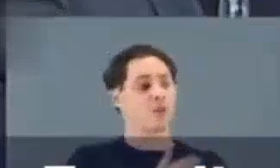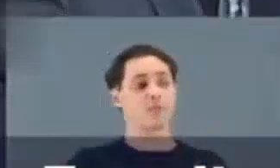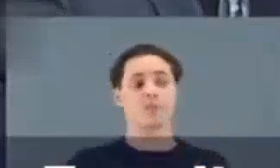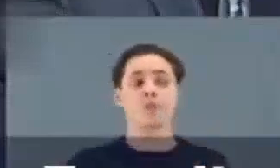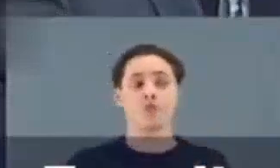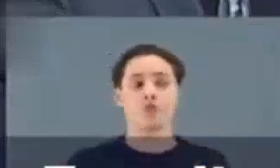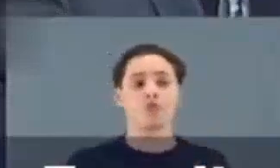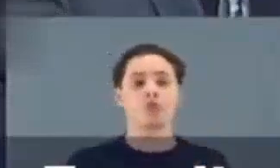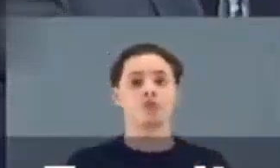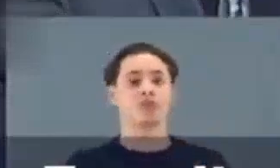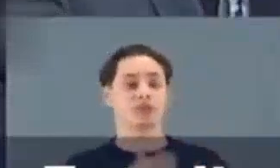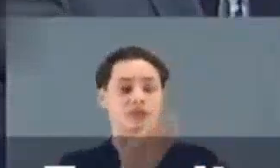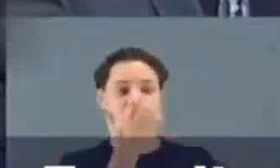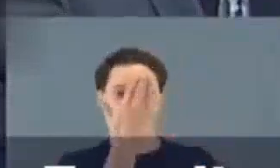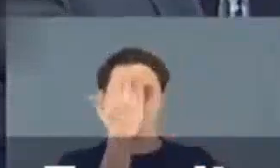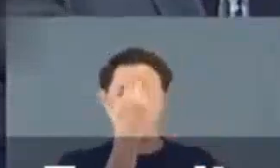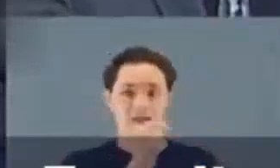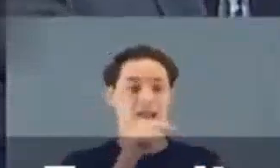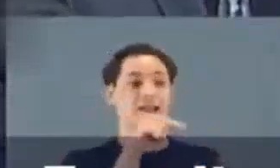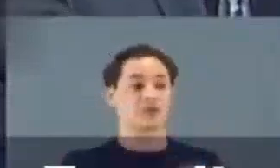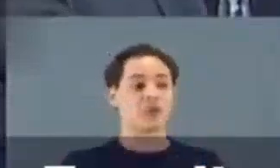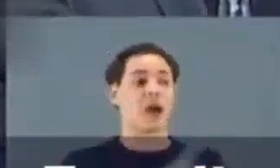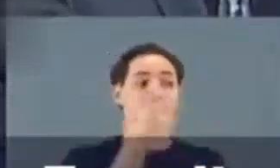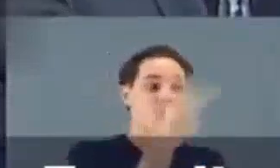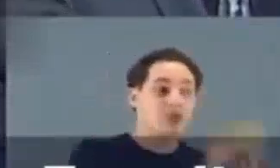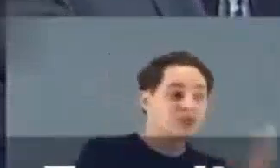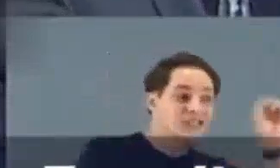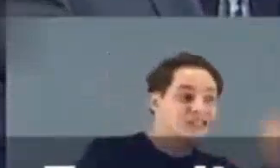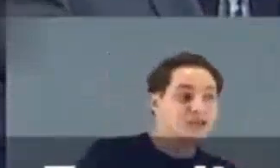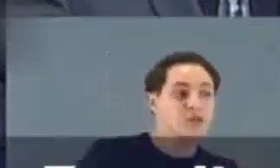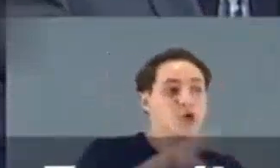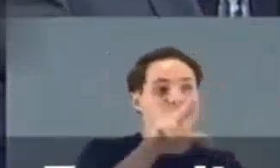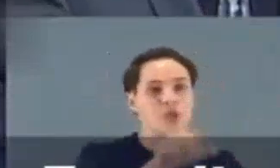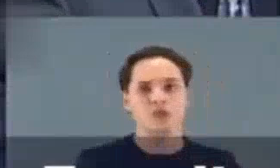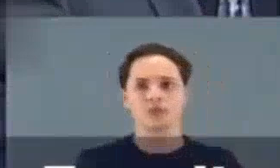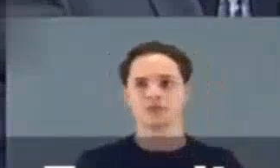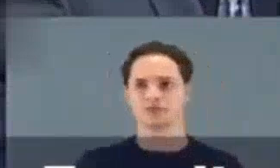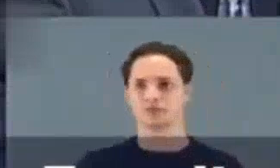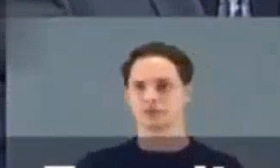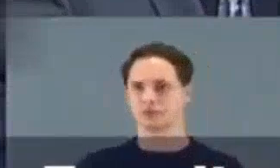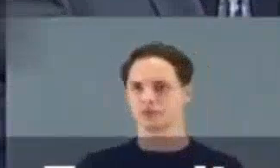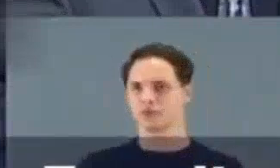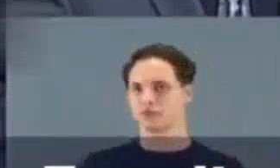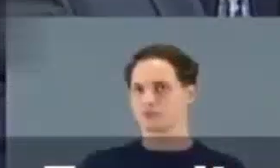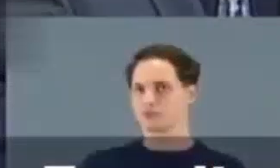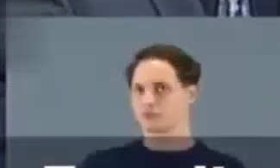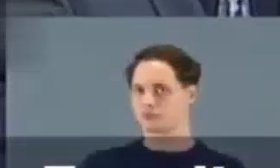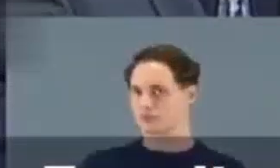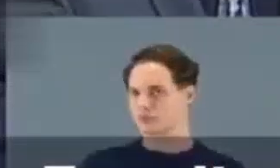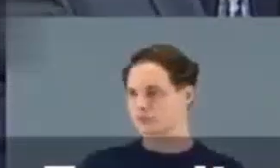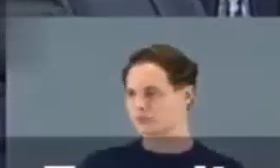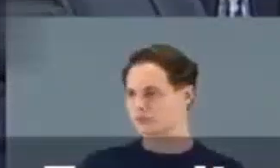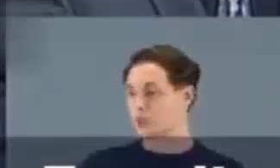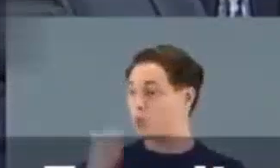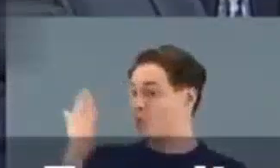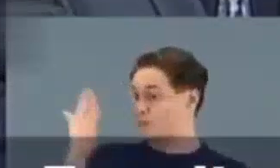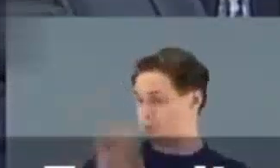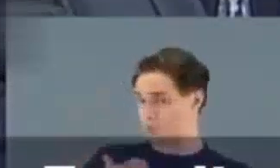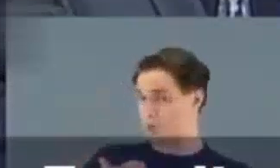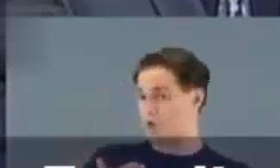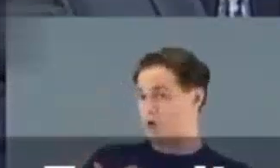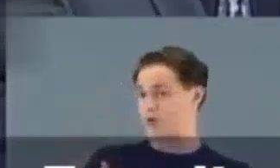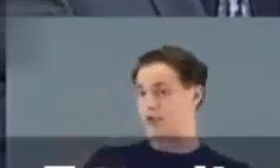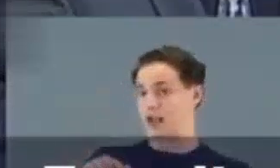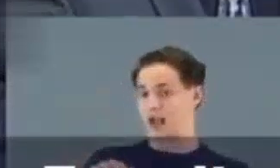o pagamento por parte da União. Isso ocorreu ou não, senhor Silvinei? Ok, vamos lá. O processo administrativo